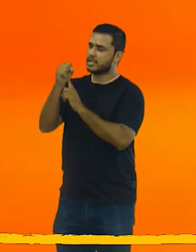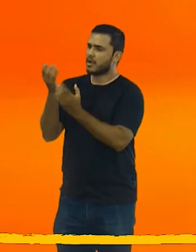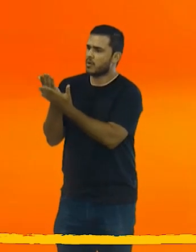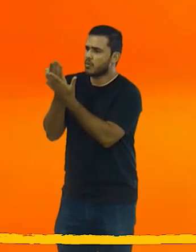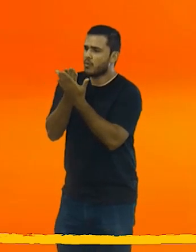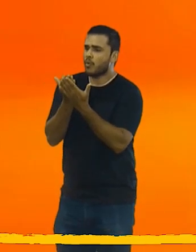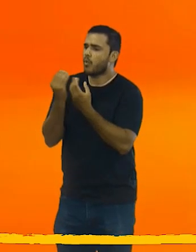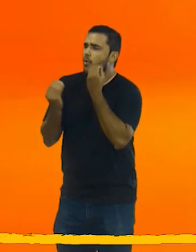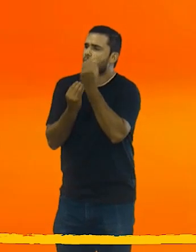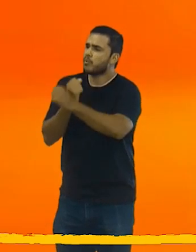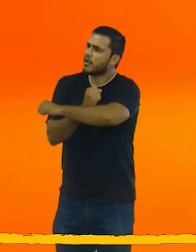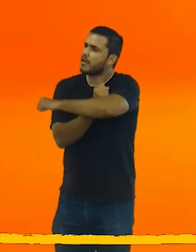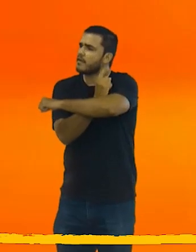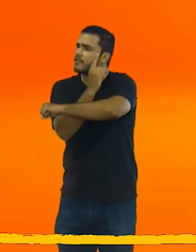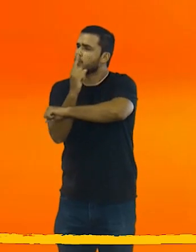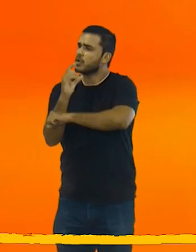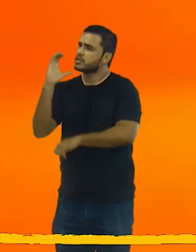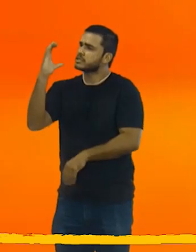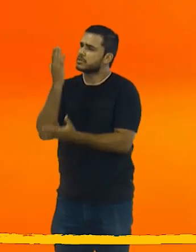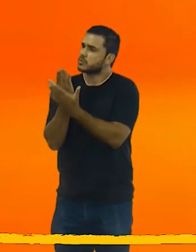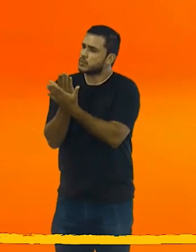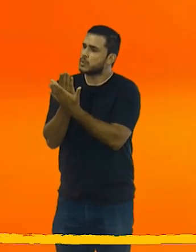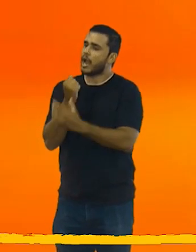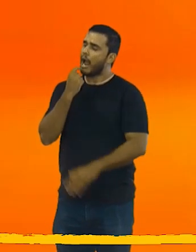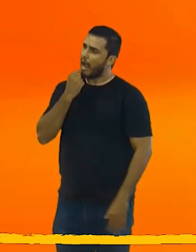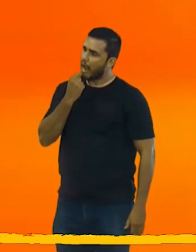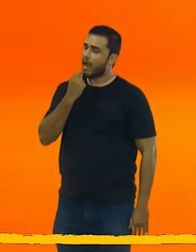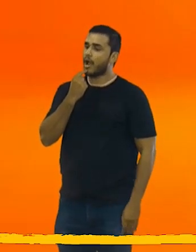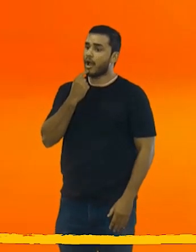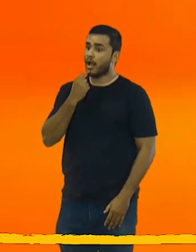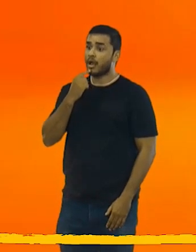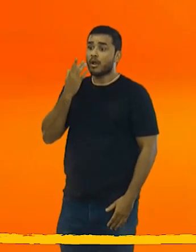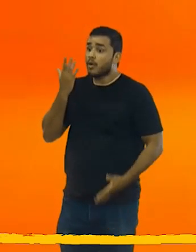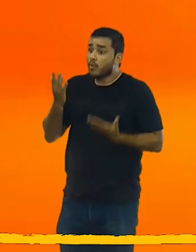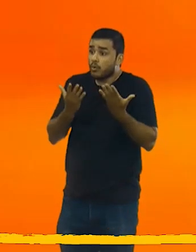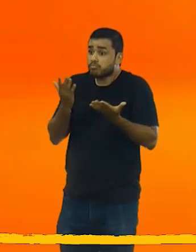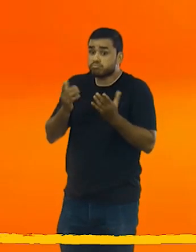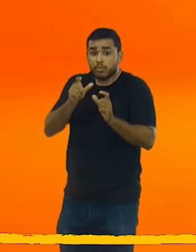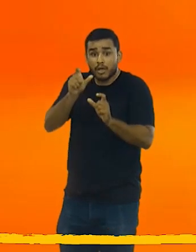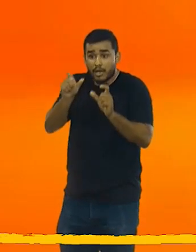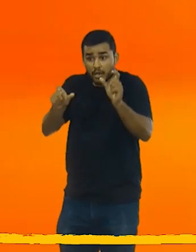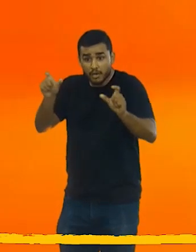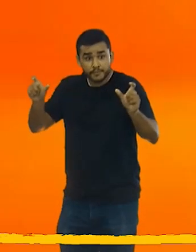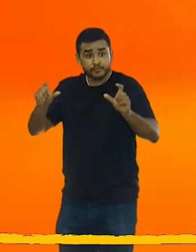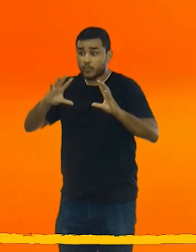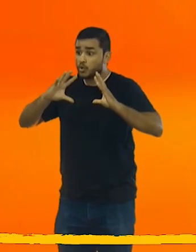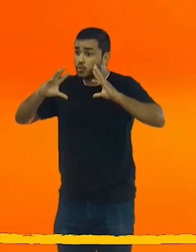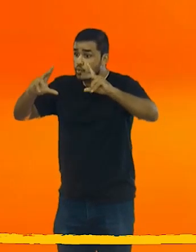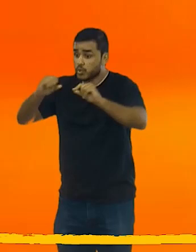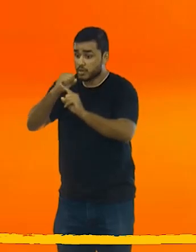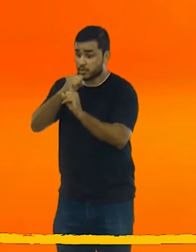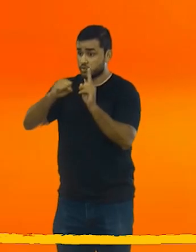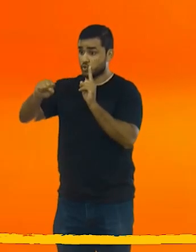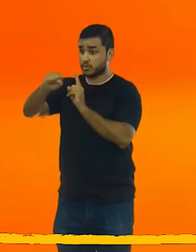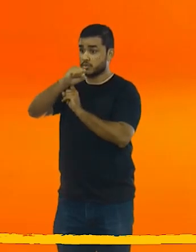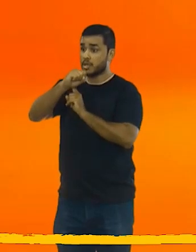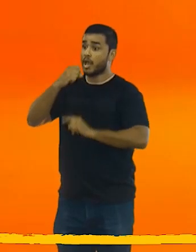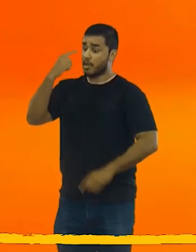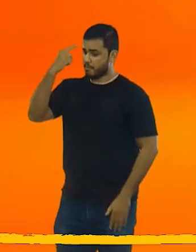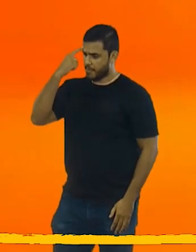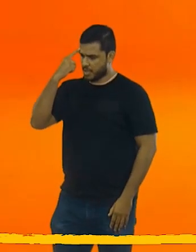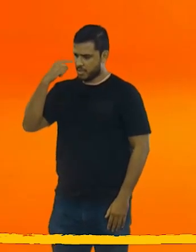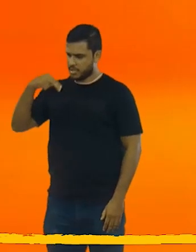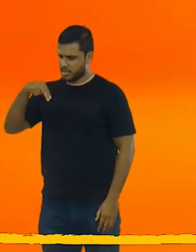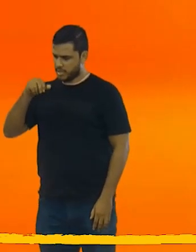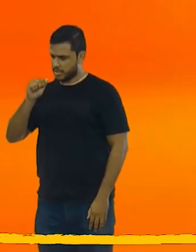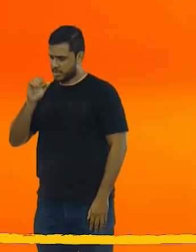XIX. Darwinismo social é tentar compreender a sociedade usando as mesmas leis e princípios que